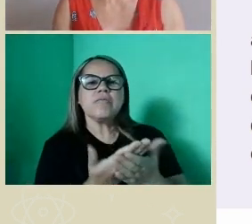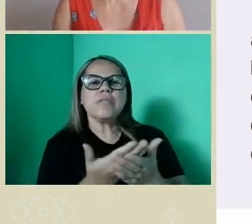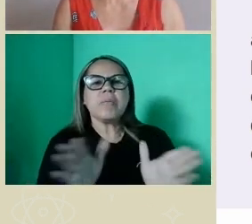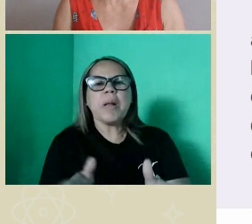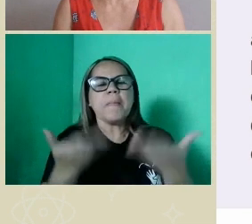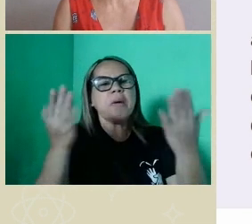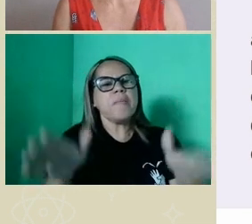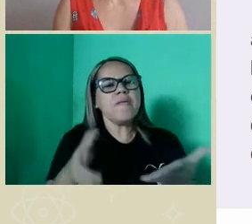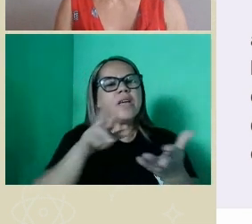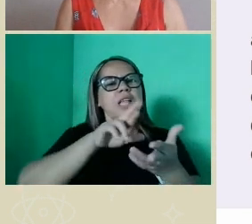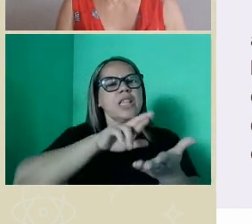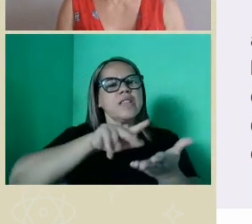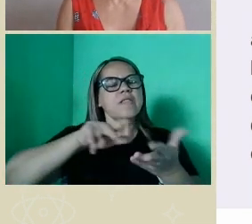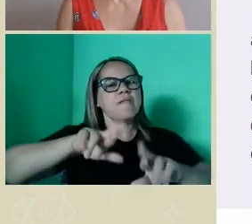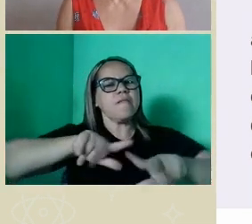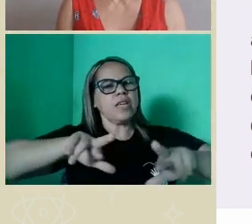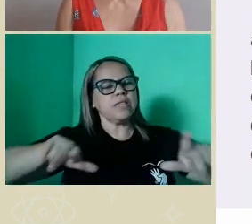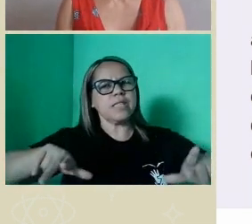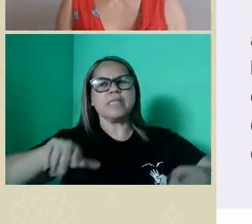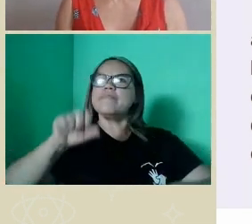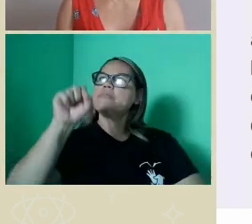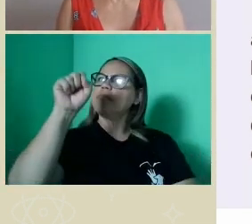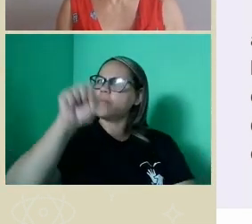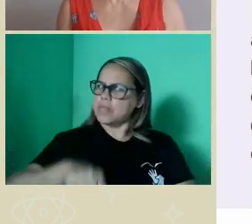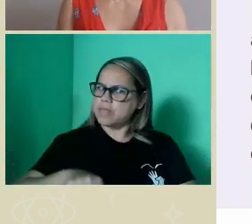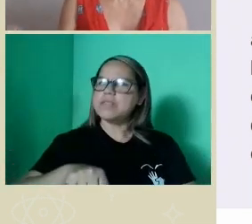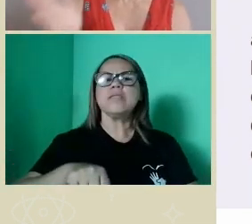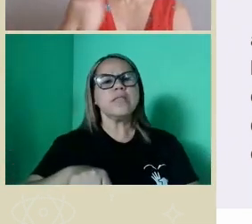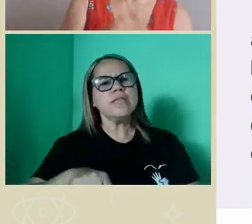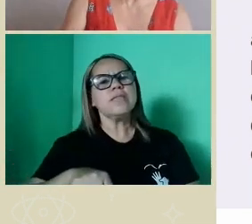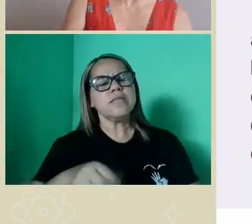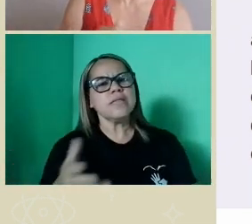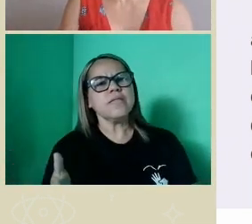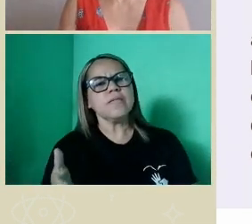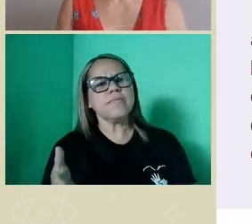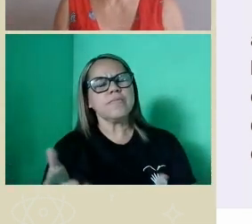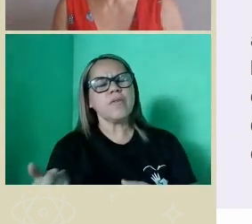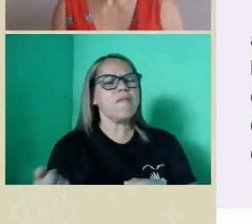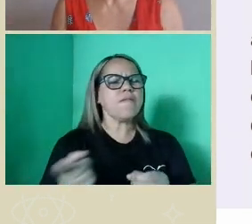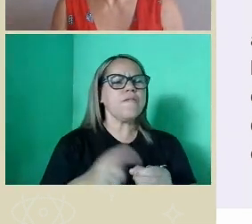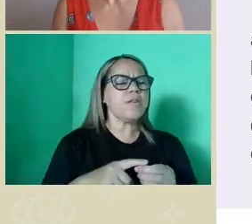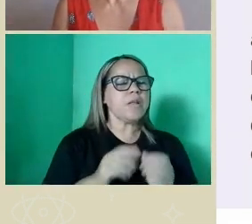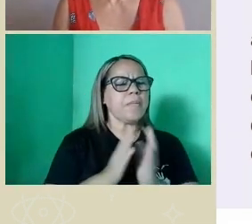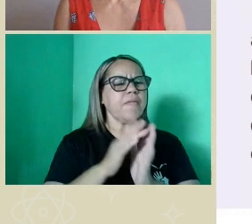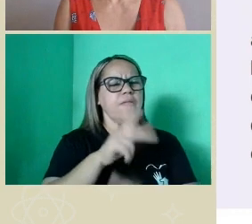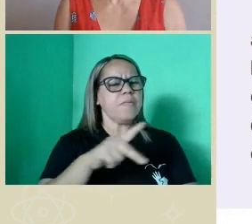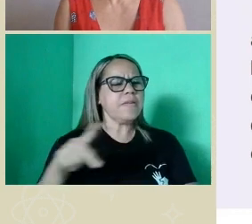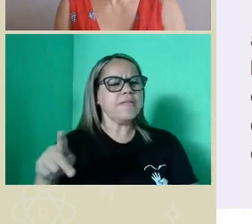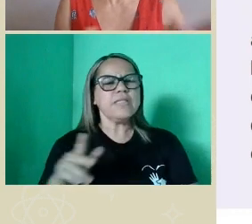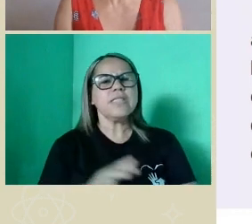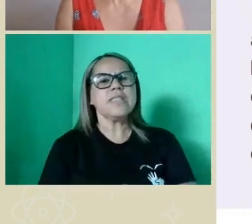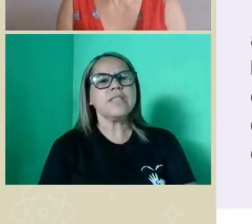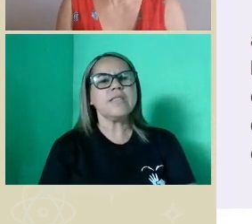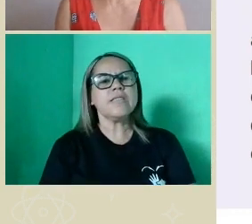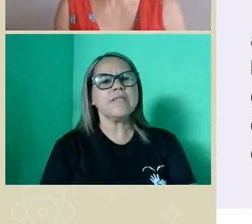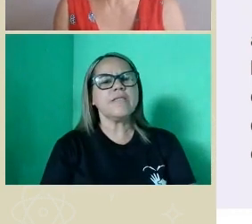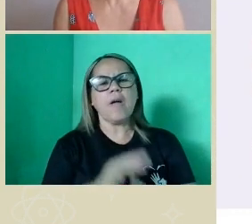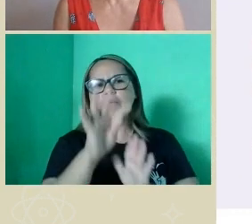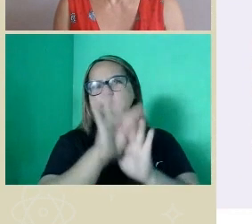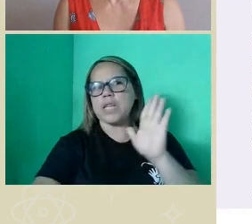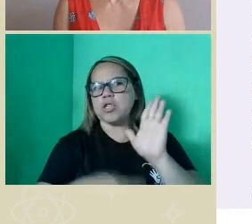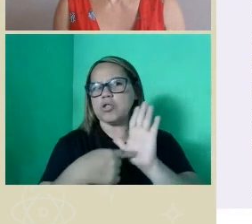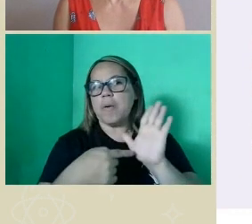promover a diversidade sim e pode voltar um pouquinho professora o texto para